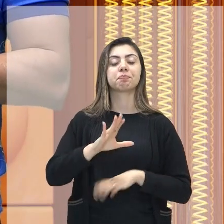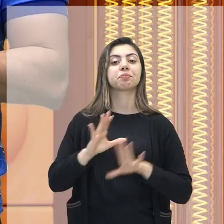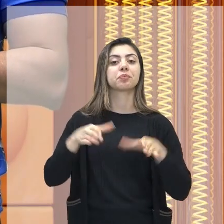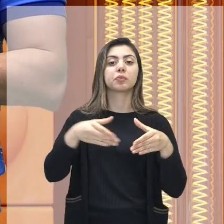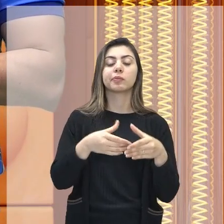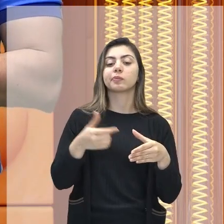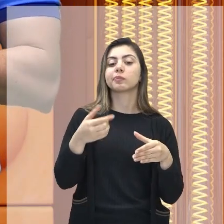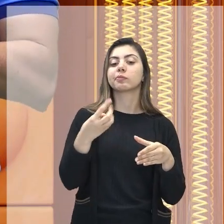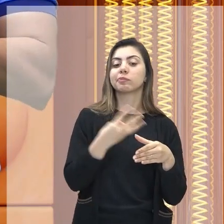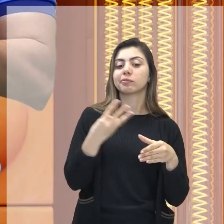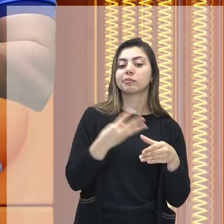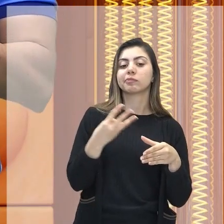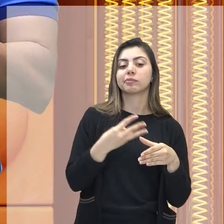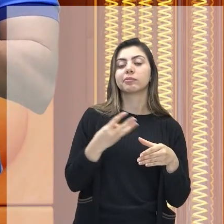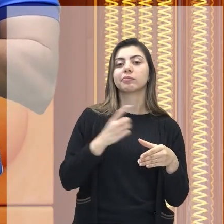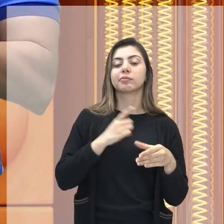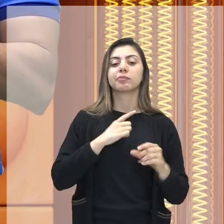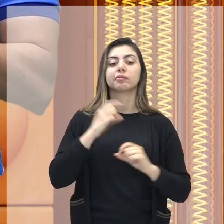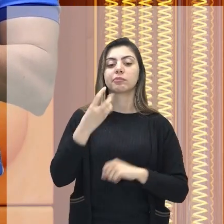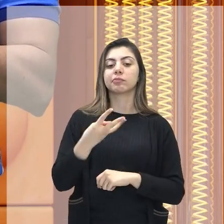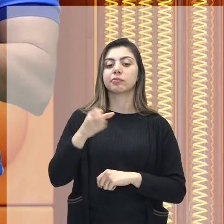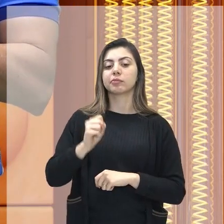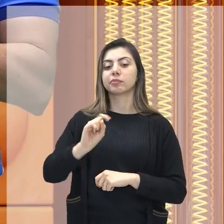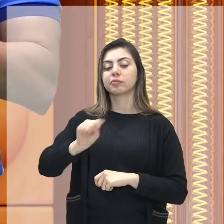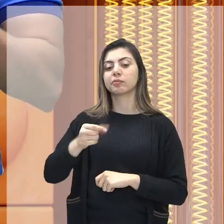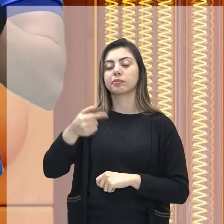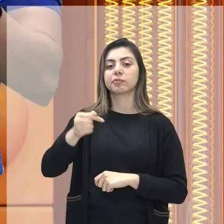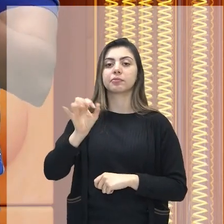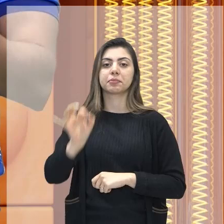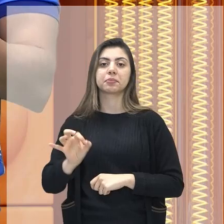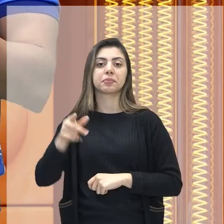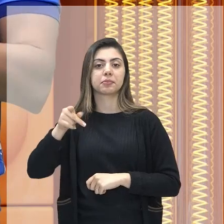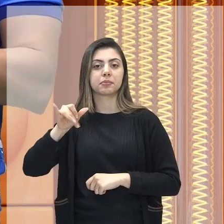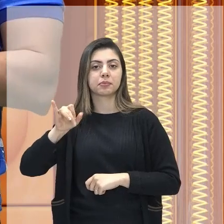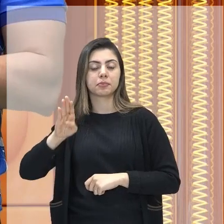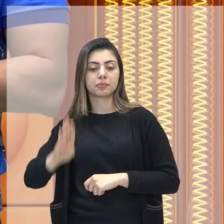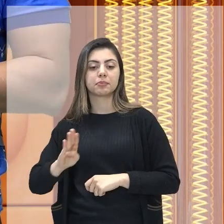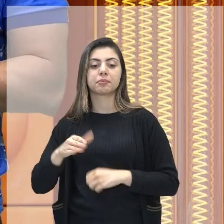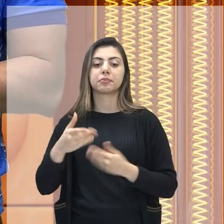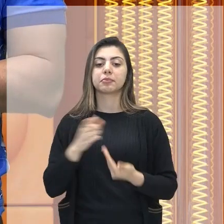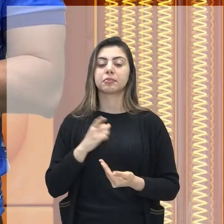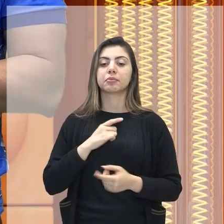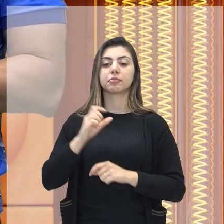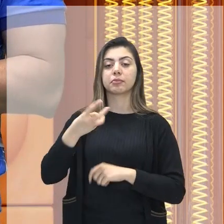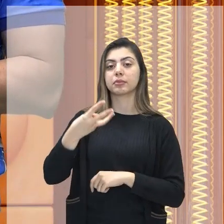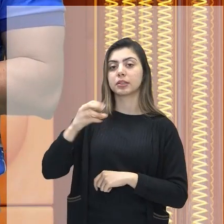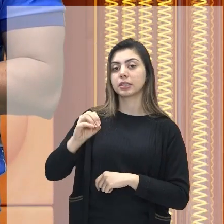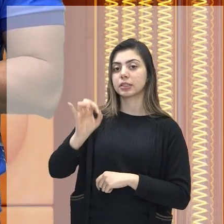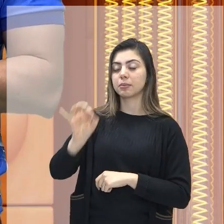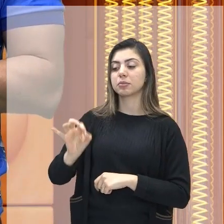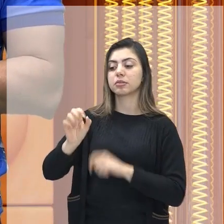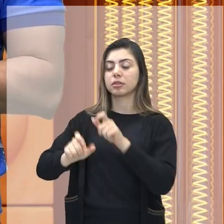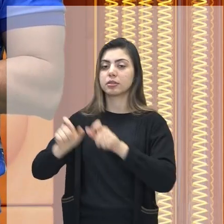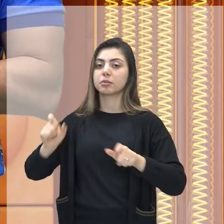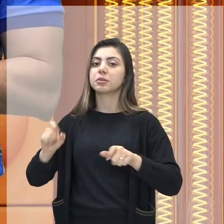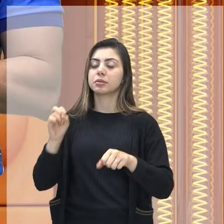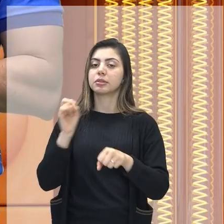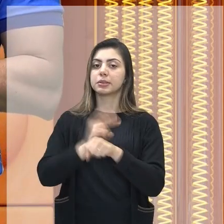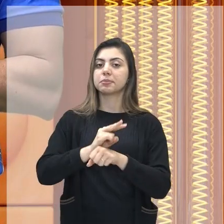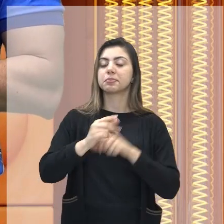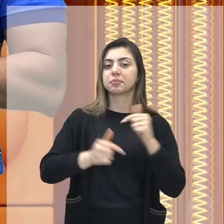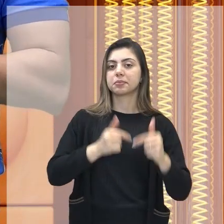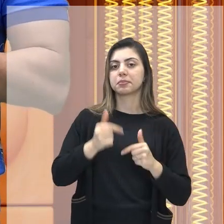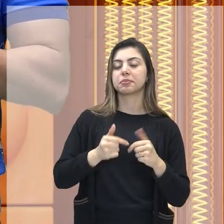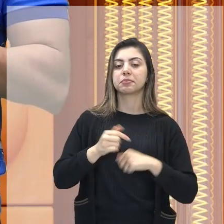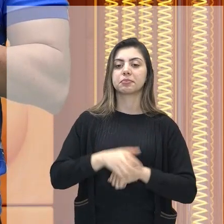que contribui ali com 38,7% do PIB e emprega ali 30% da força de trabalho dentro do continente